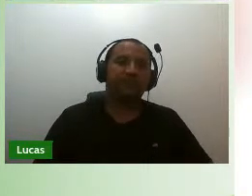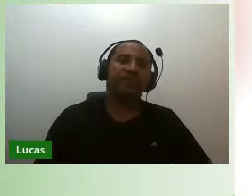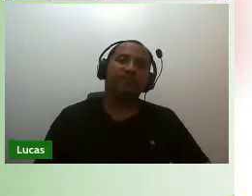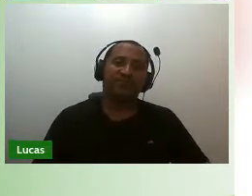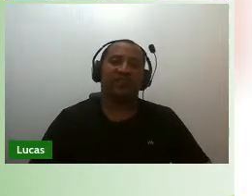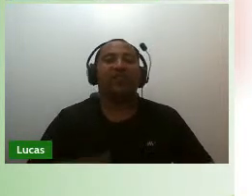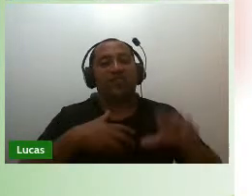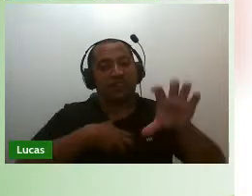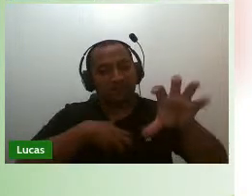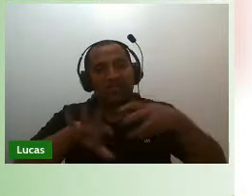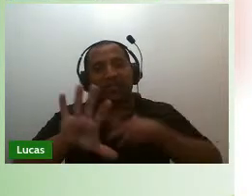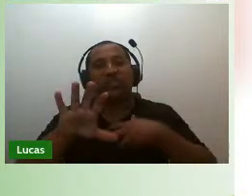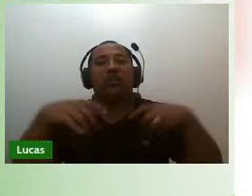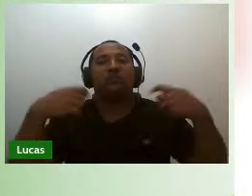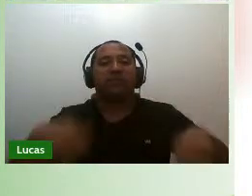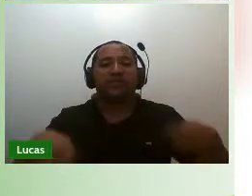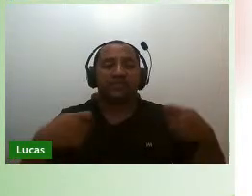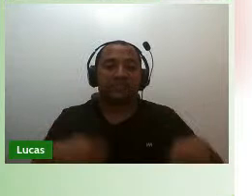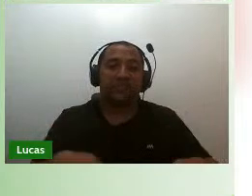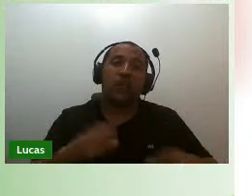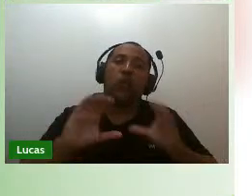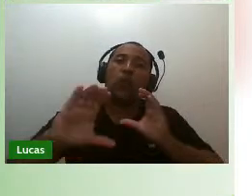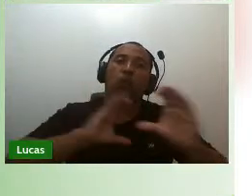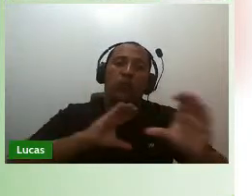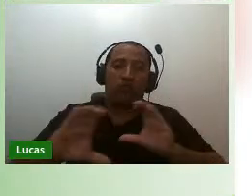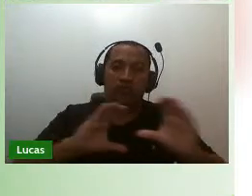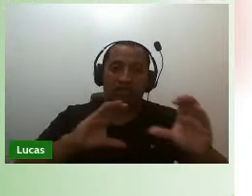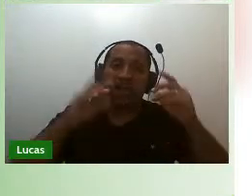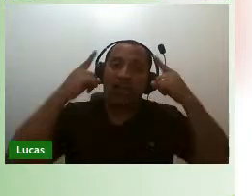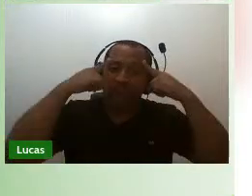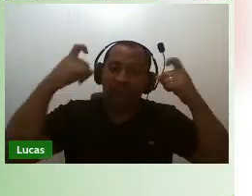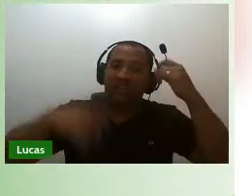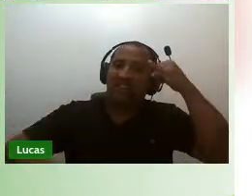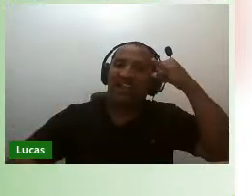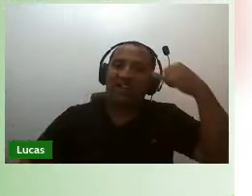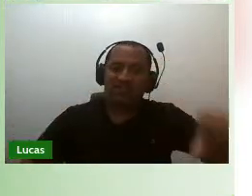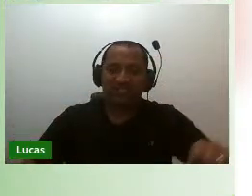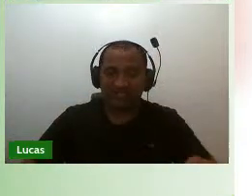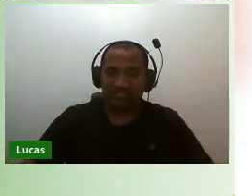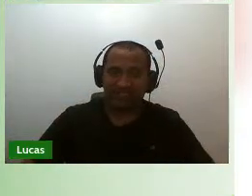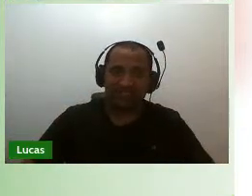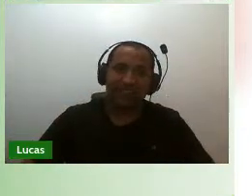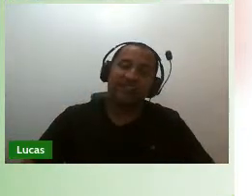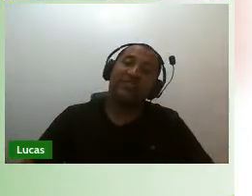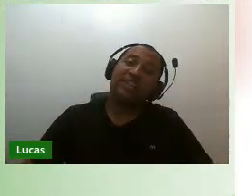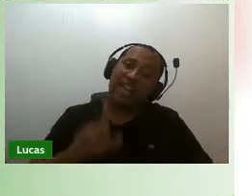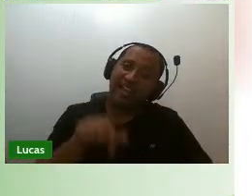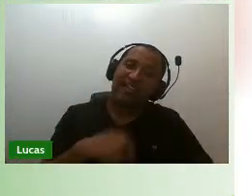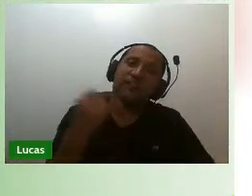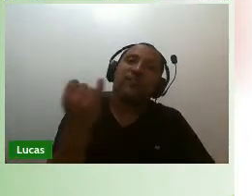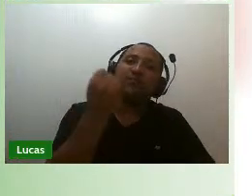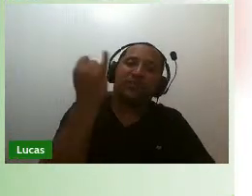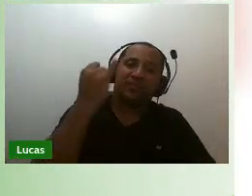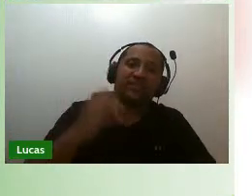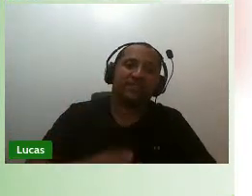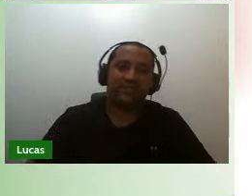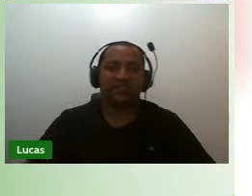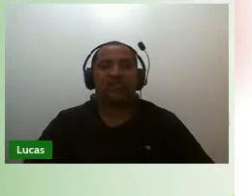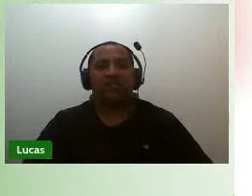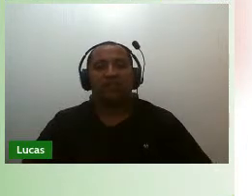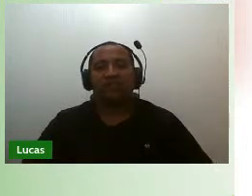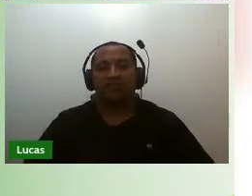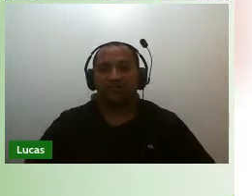Empatia envolve comunicação não violenta, né? Esse é um elemento importante. A